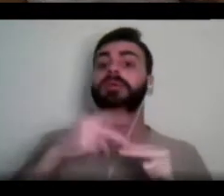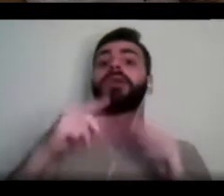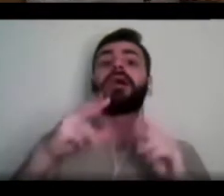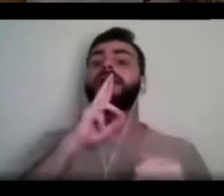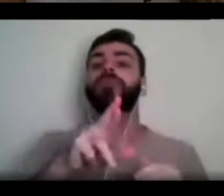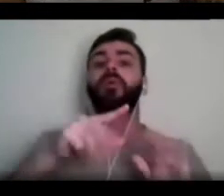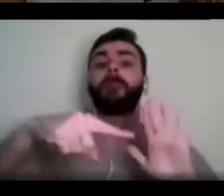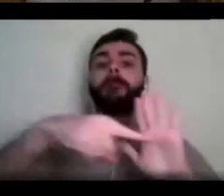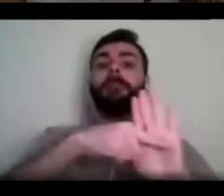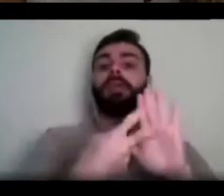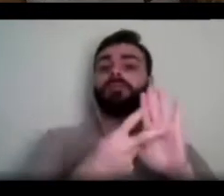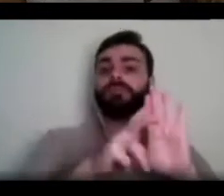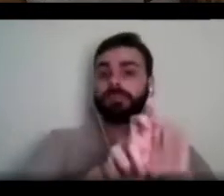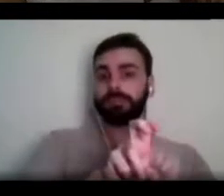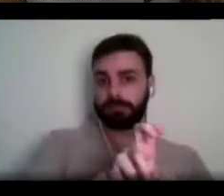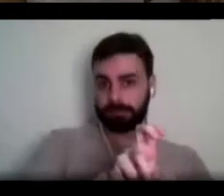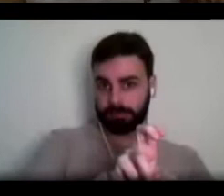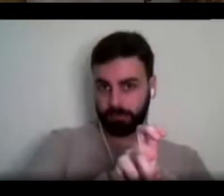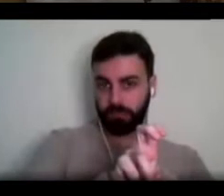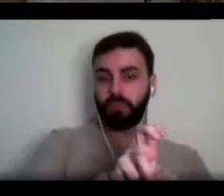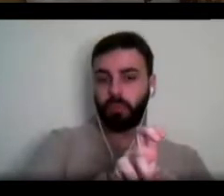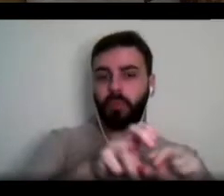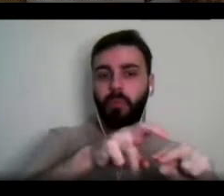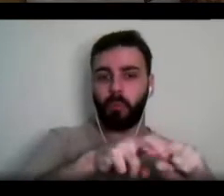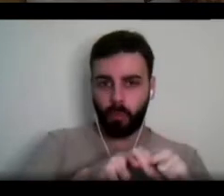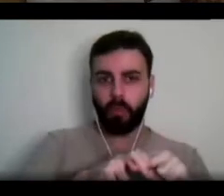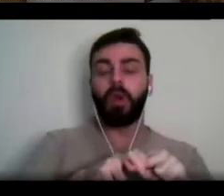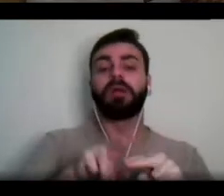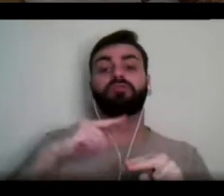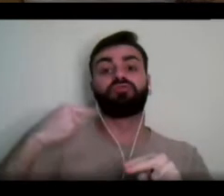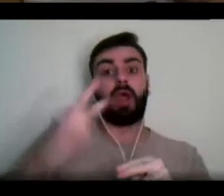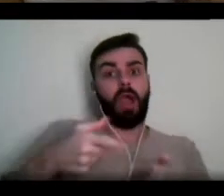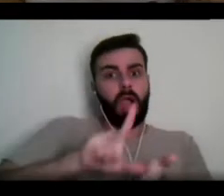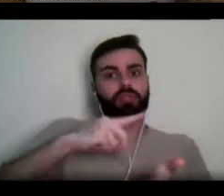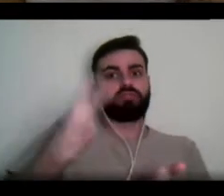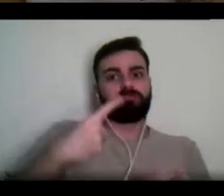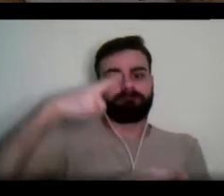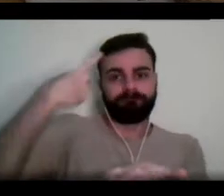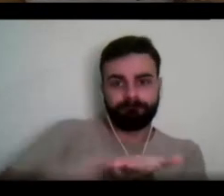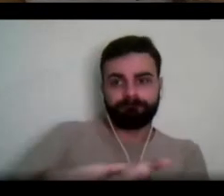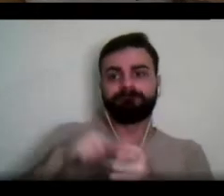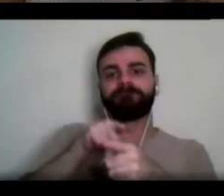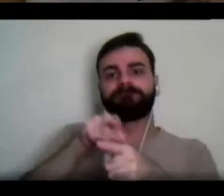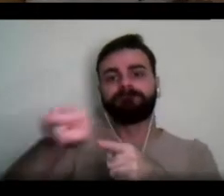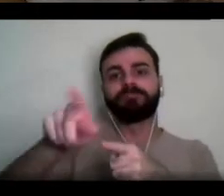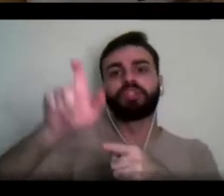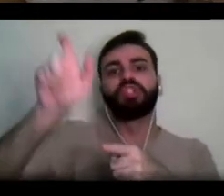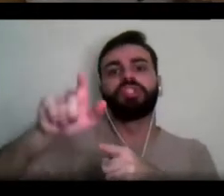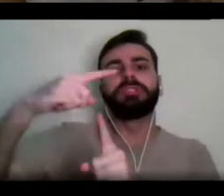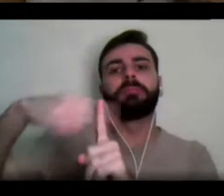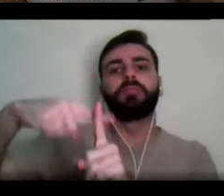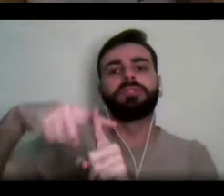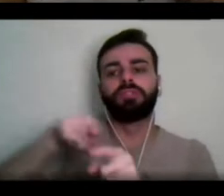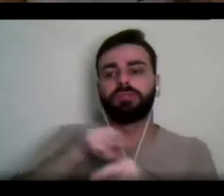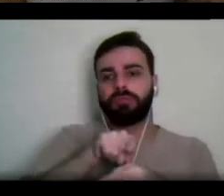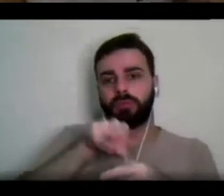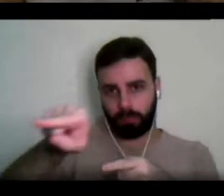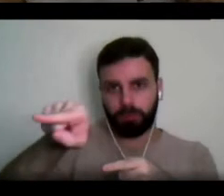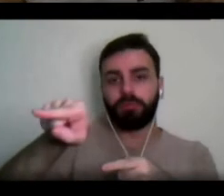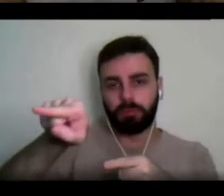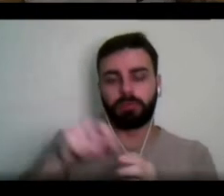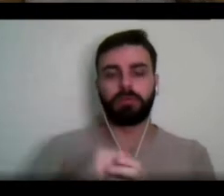o deslocamento é menos 25 metros, levando em consideração esse sistema